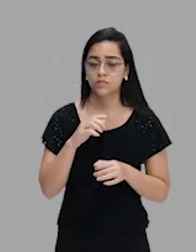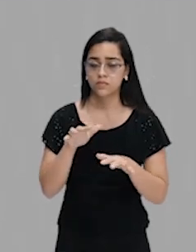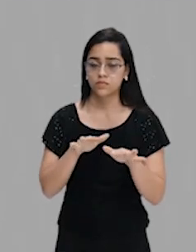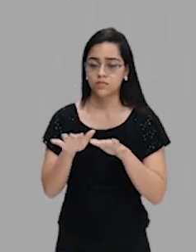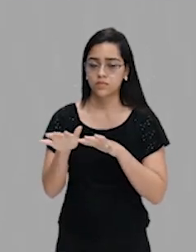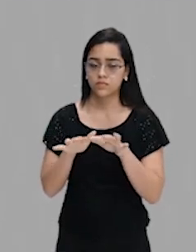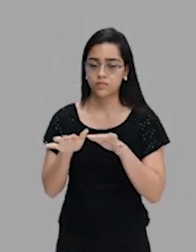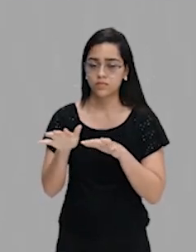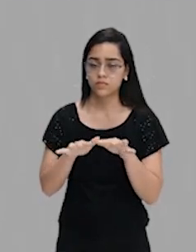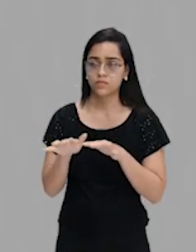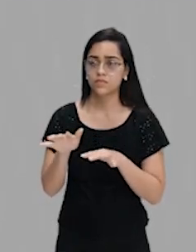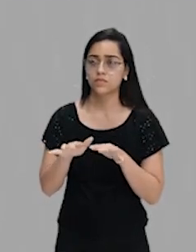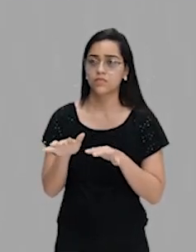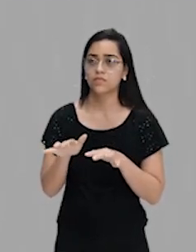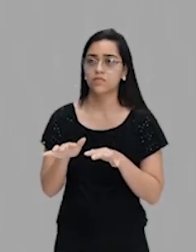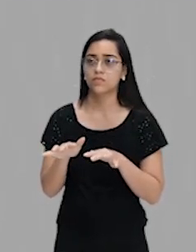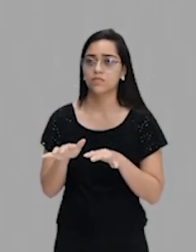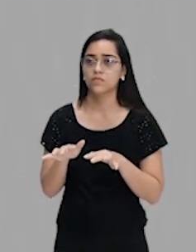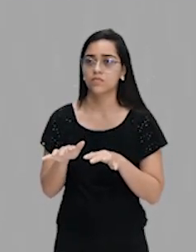movimento durante